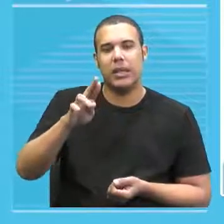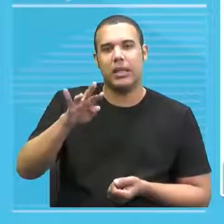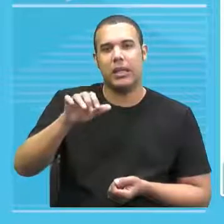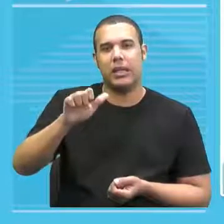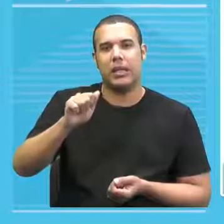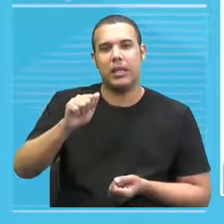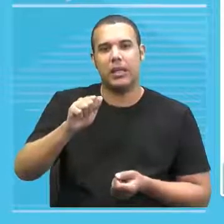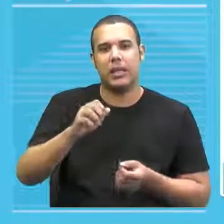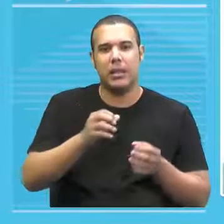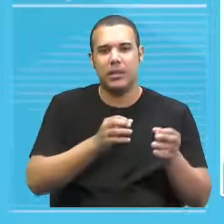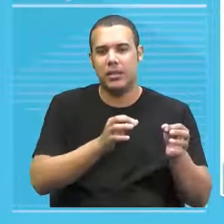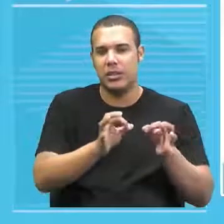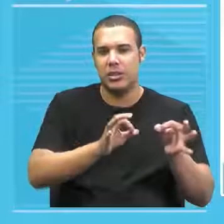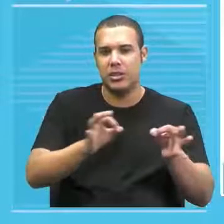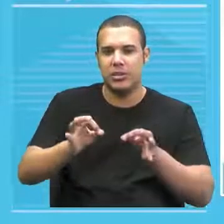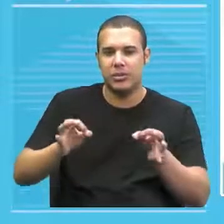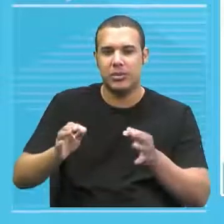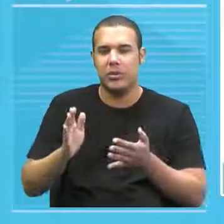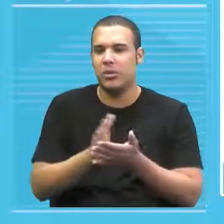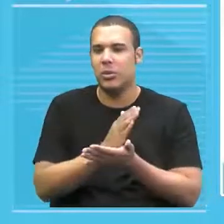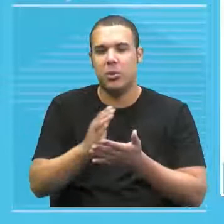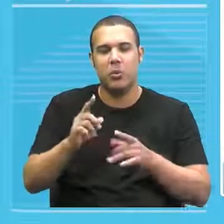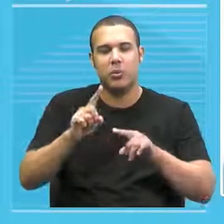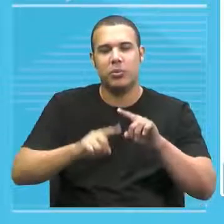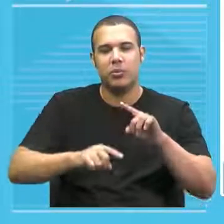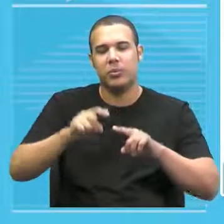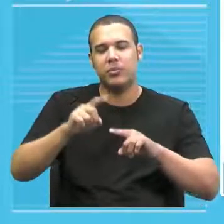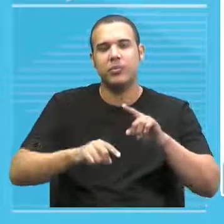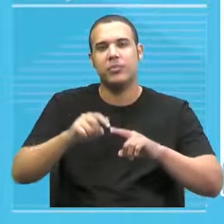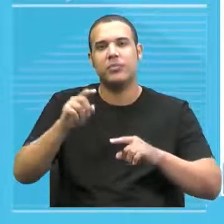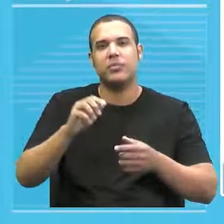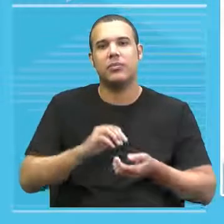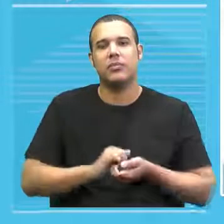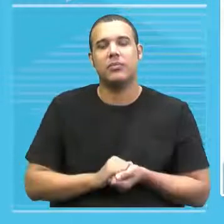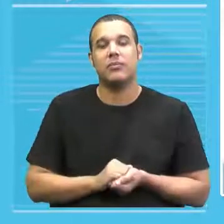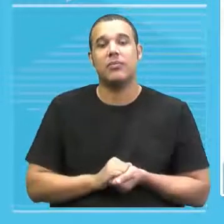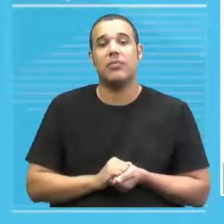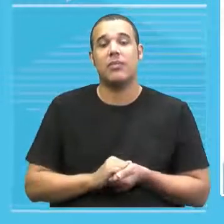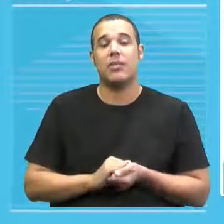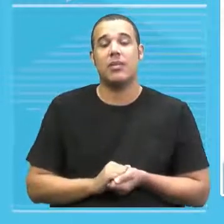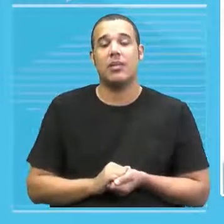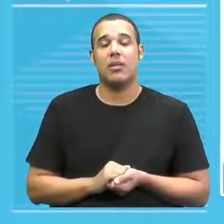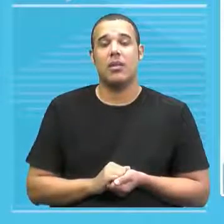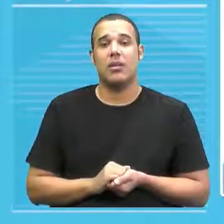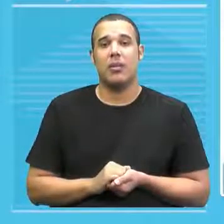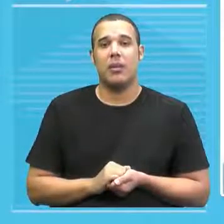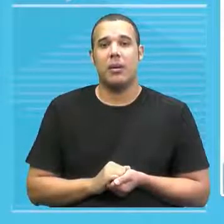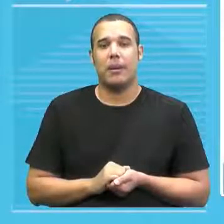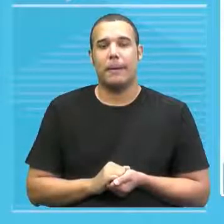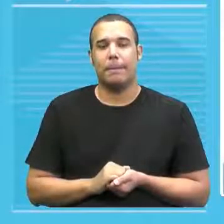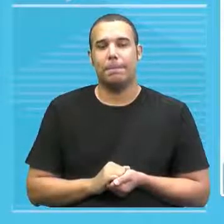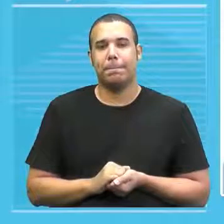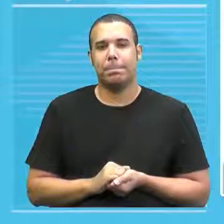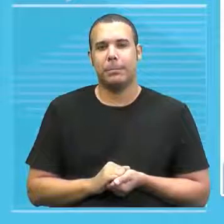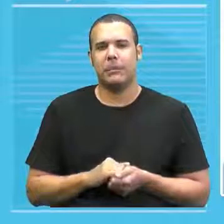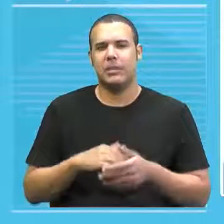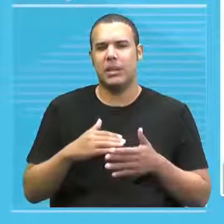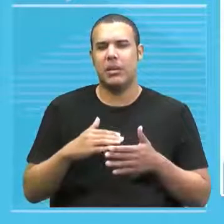distribuição de alguma coisa logo a simetria é uma